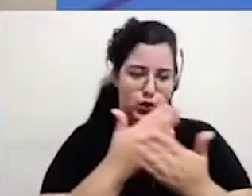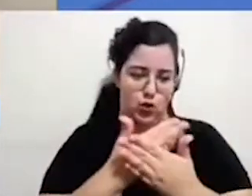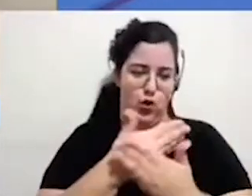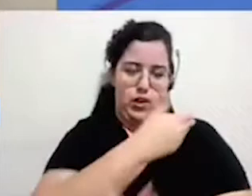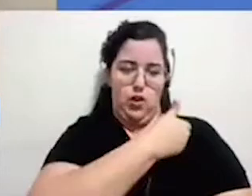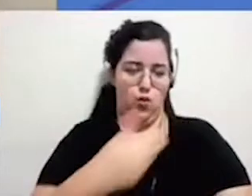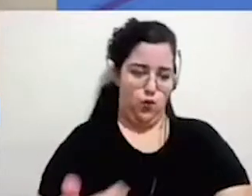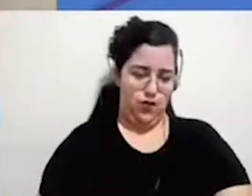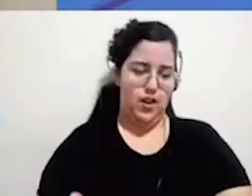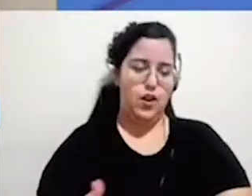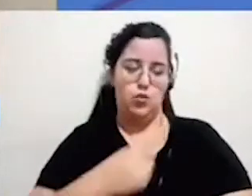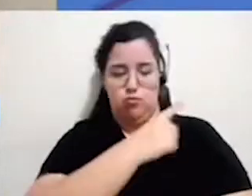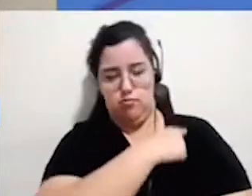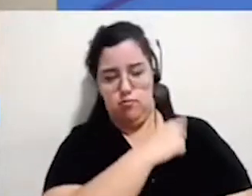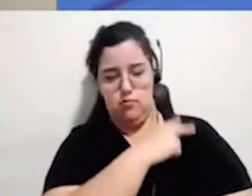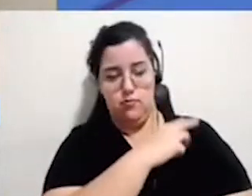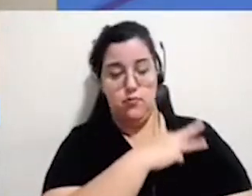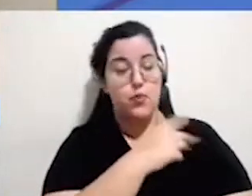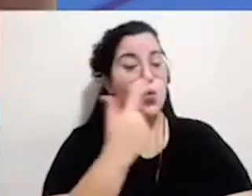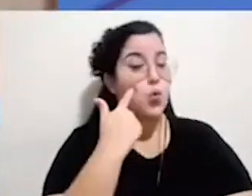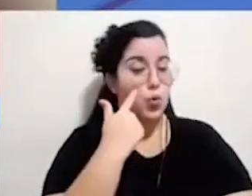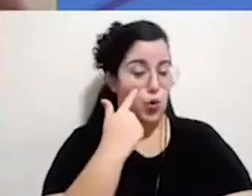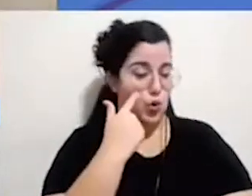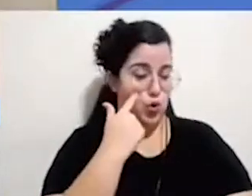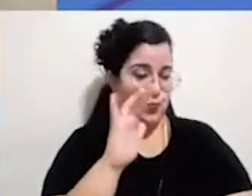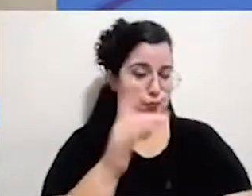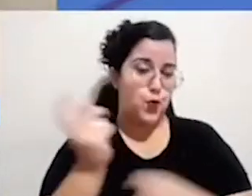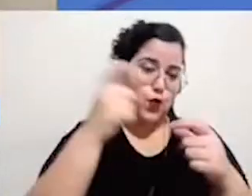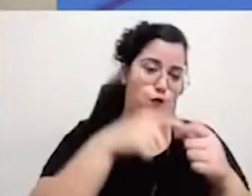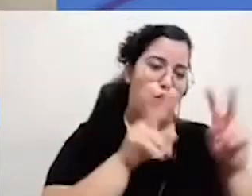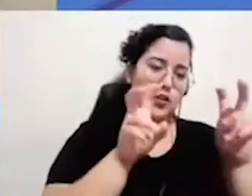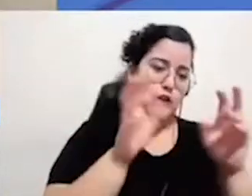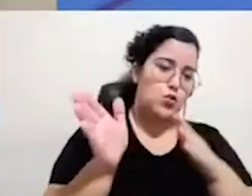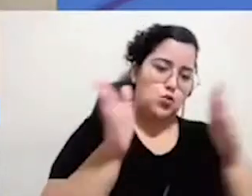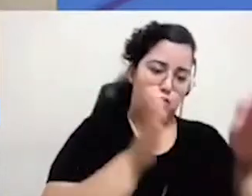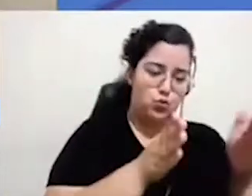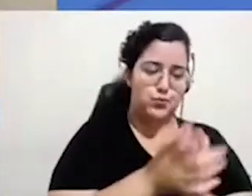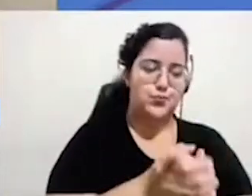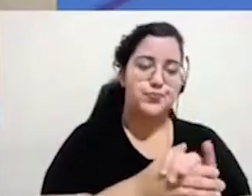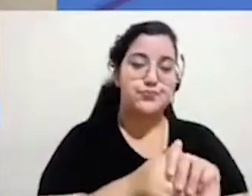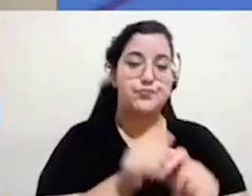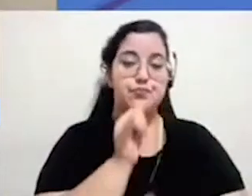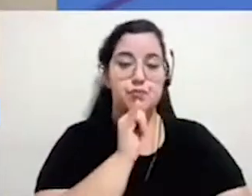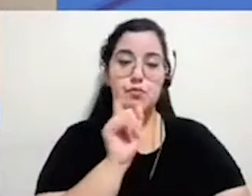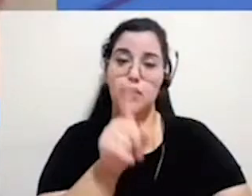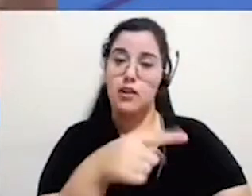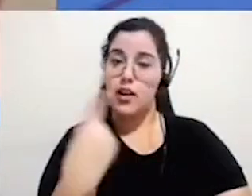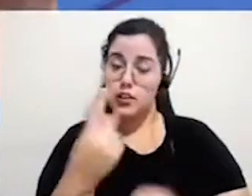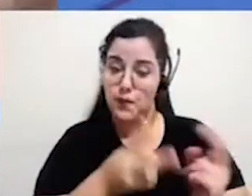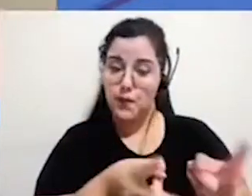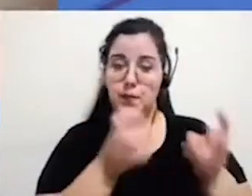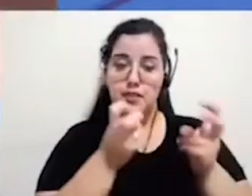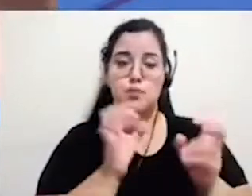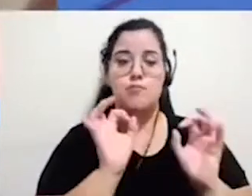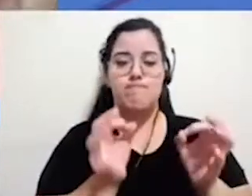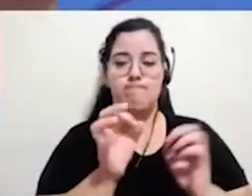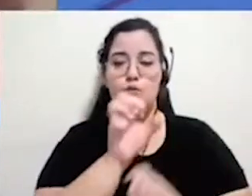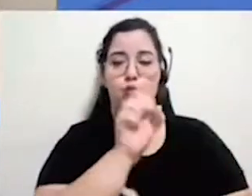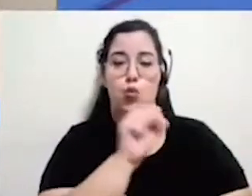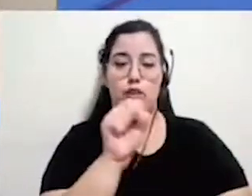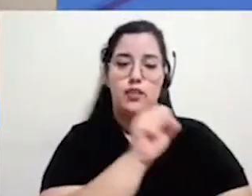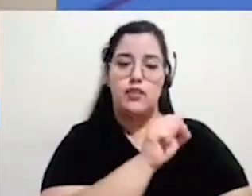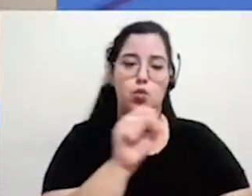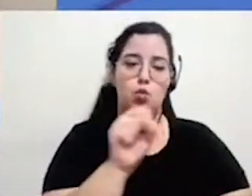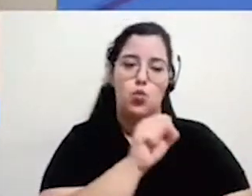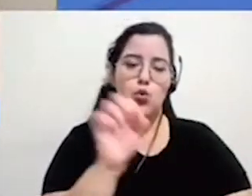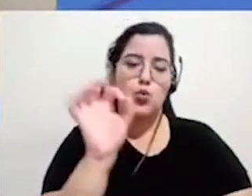pública, né? Isso. Nós não vamos sair do lugar se a gente não olhar para estes